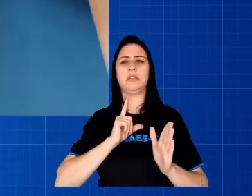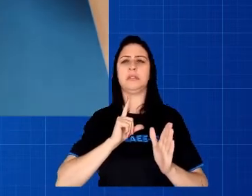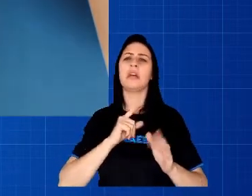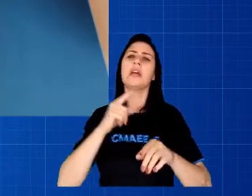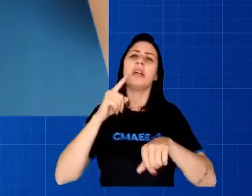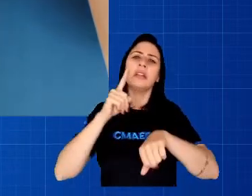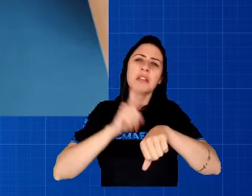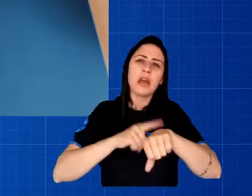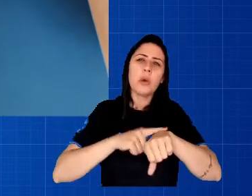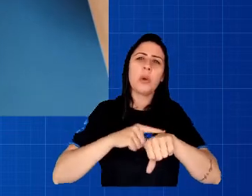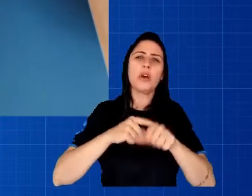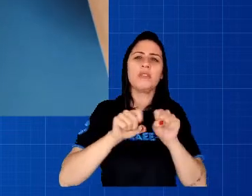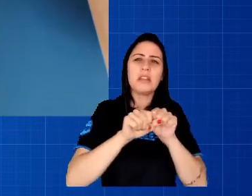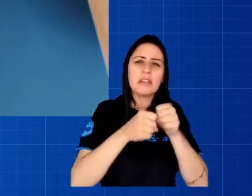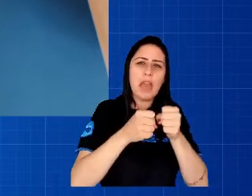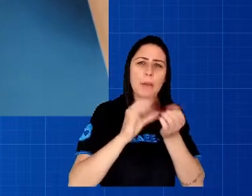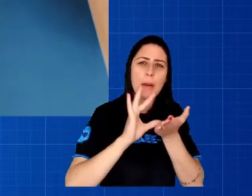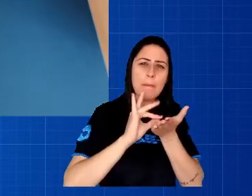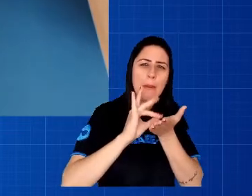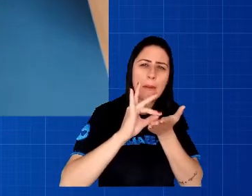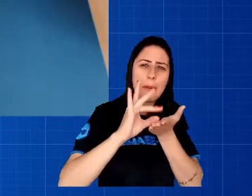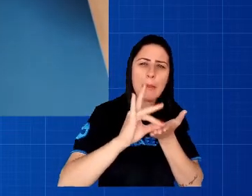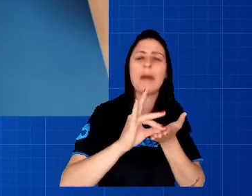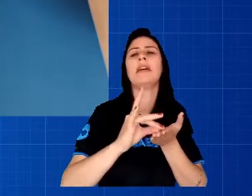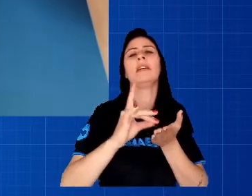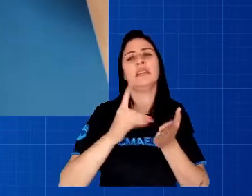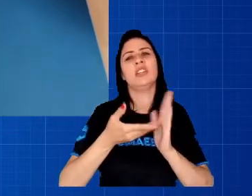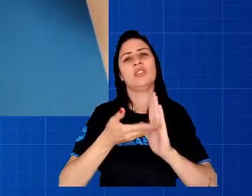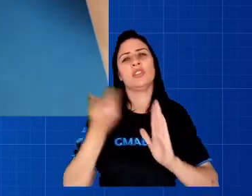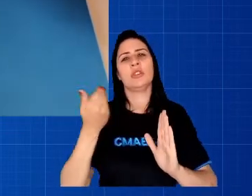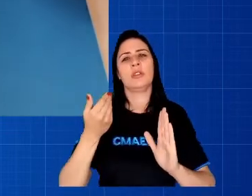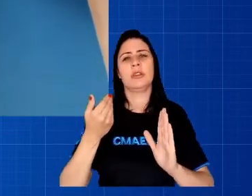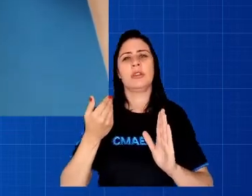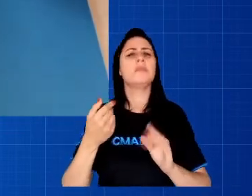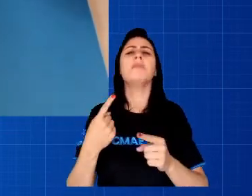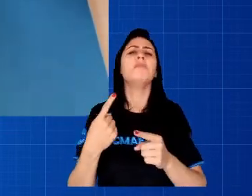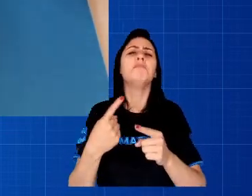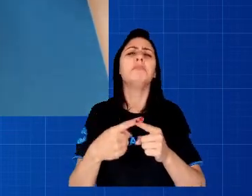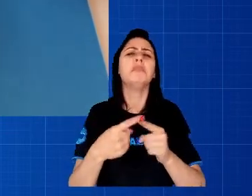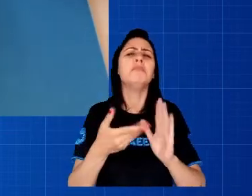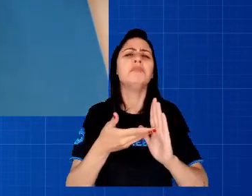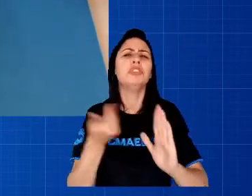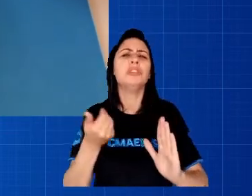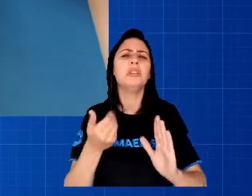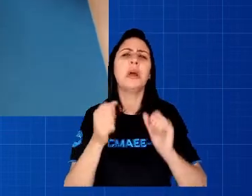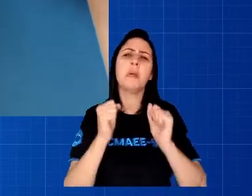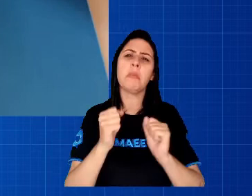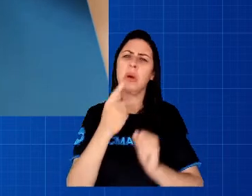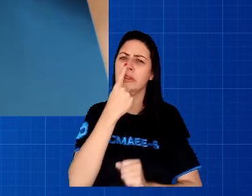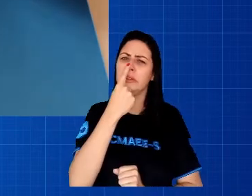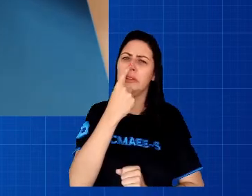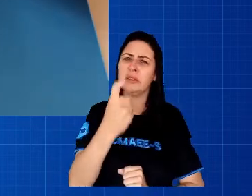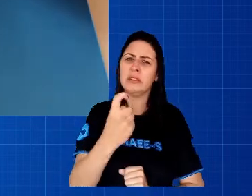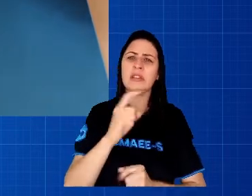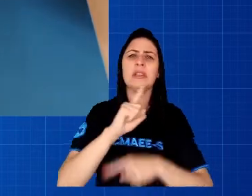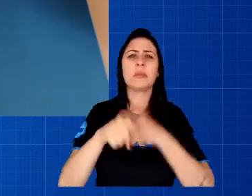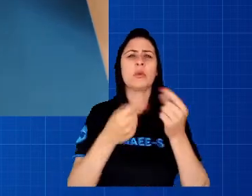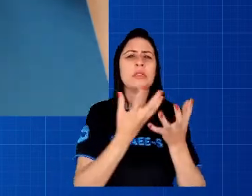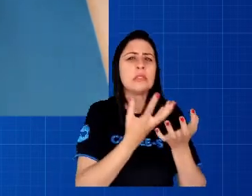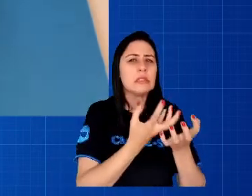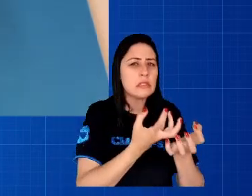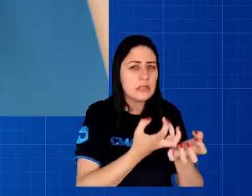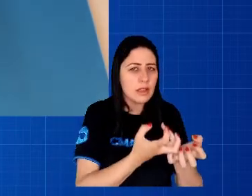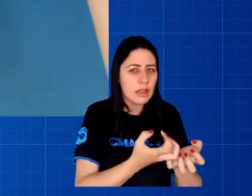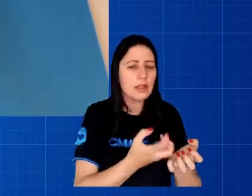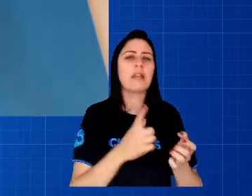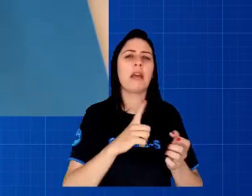ela vai ficar bem mais fácil para fazer a retirada. Por que a gente retira? Ela pode dar cheiro depois do material seco, mas